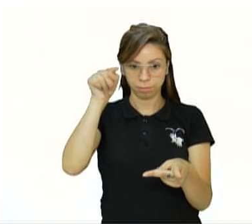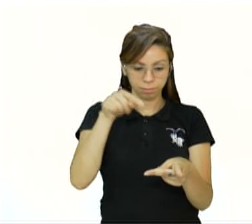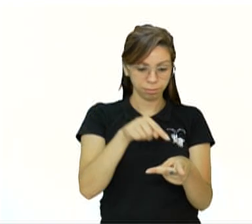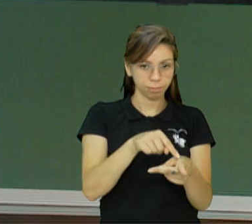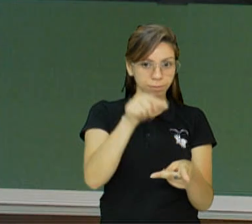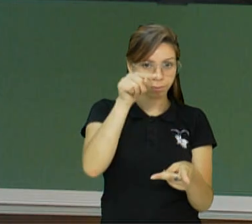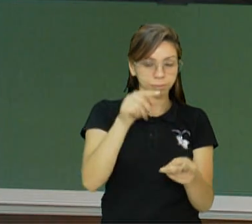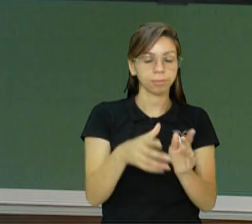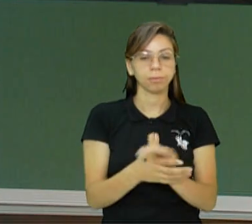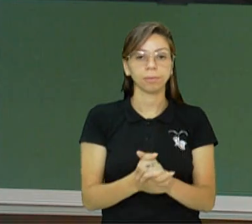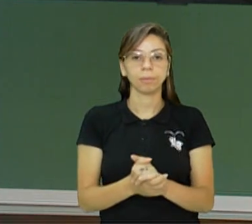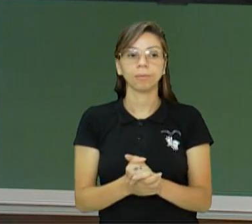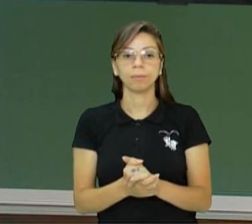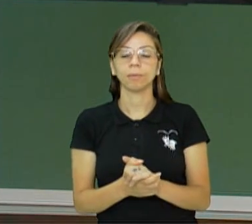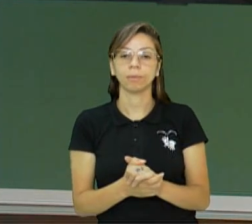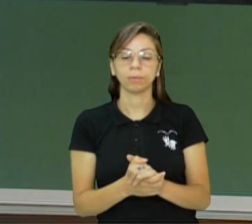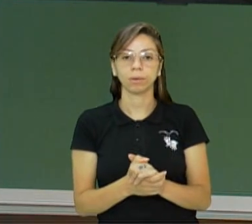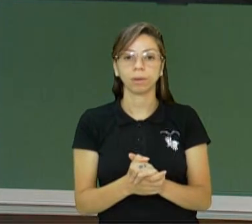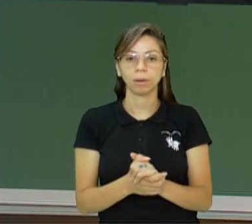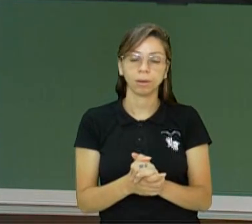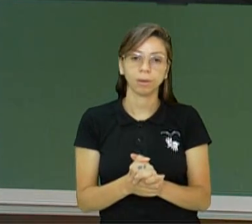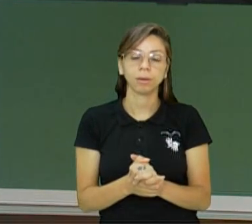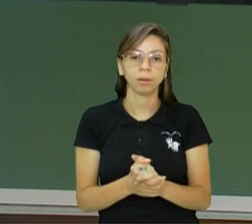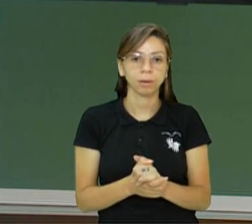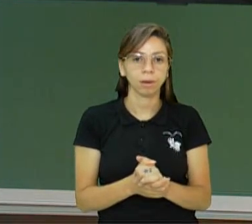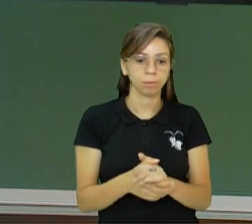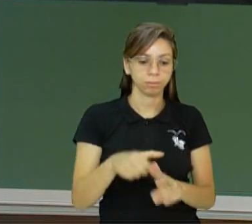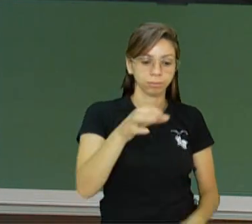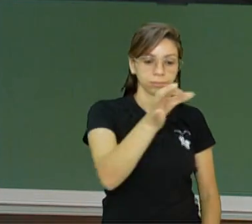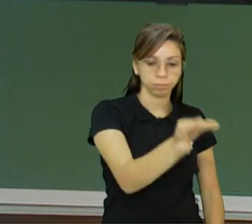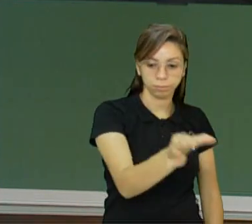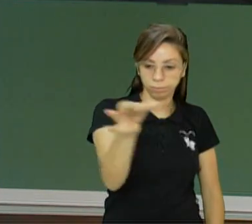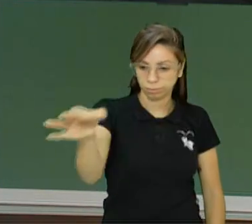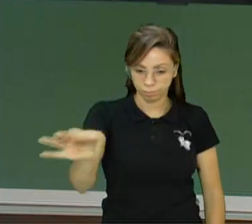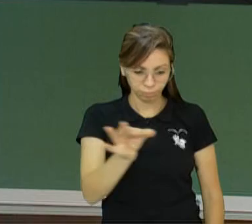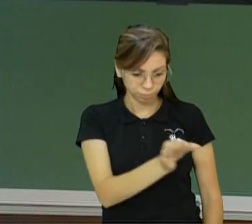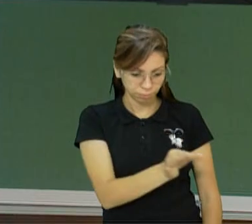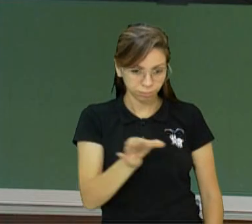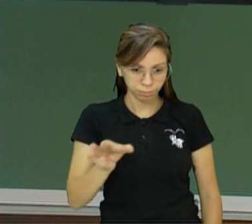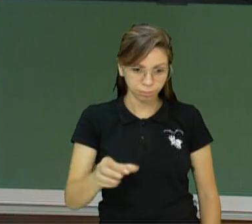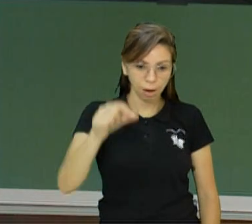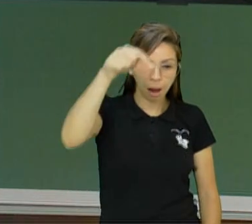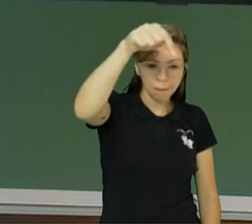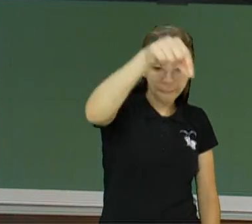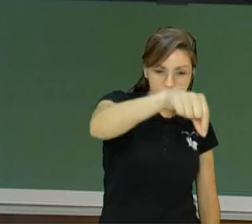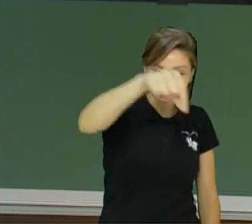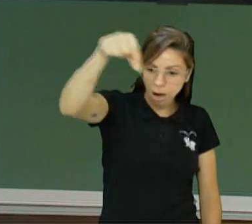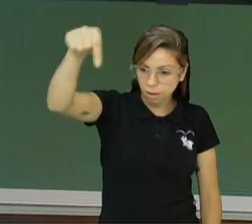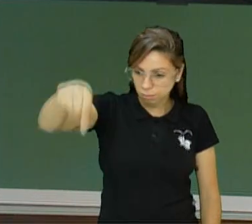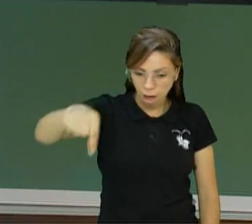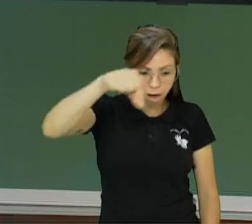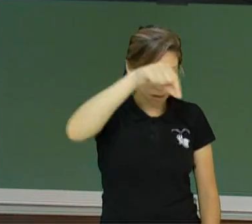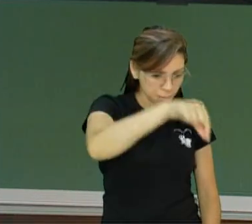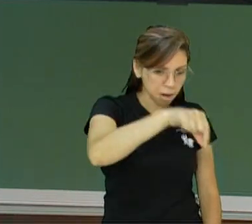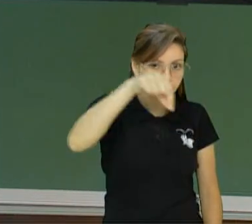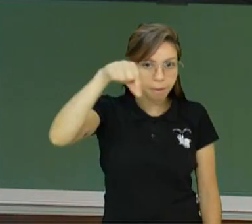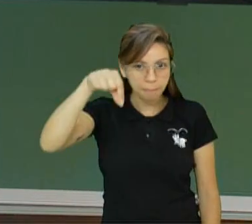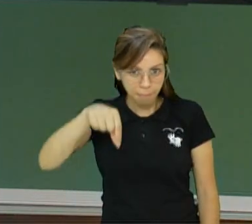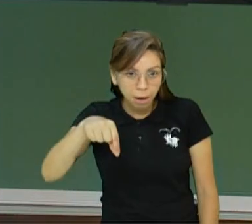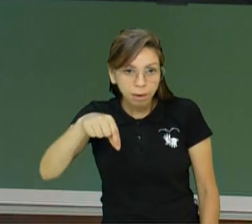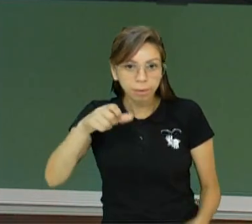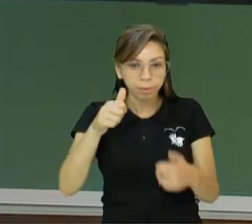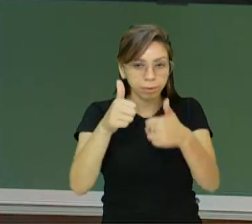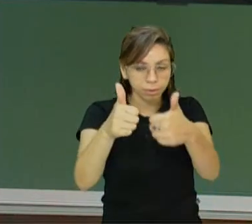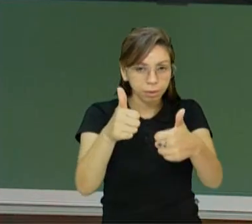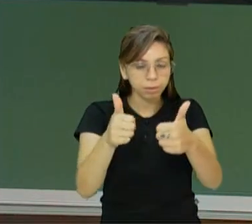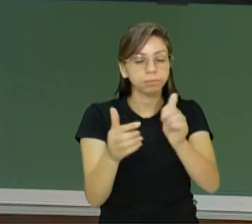vai colocar os palitinhos ali na vertical, porque ele vai servir de apoio para a gente encaixar a outra parte em cima, tá